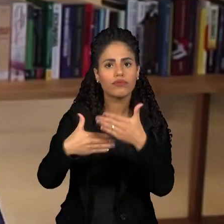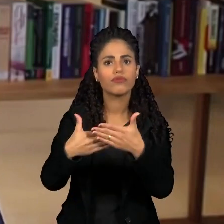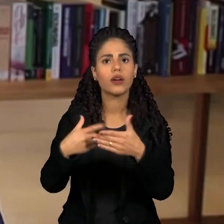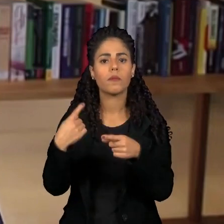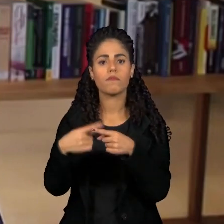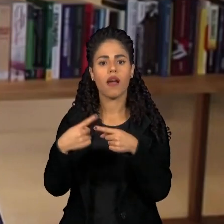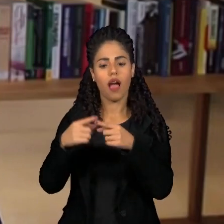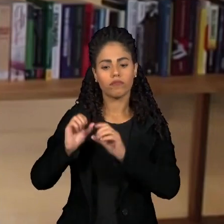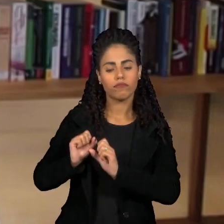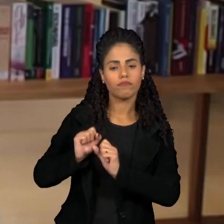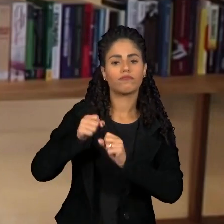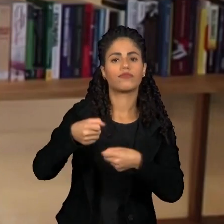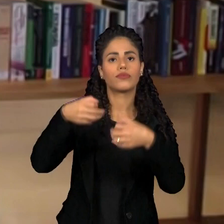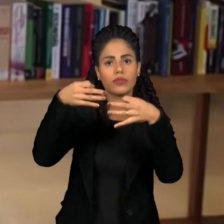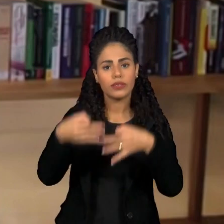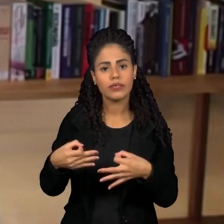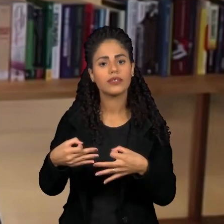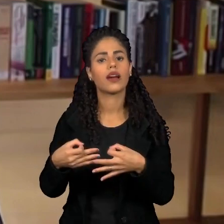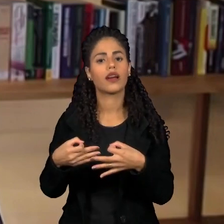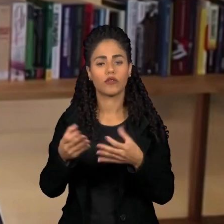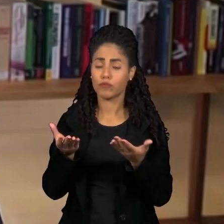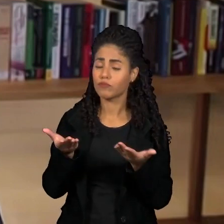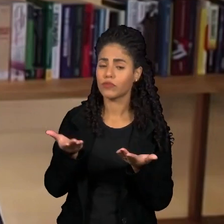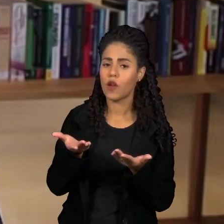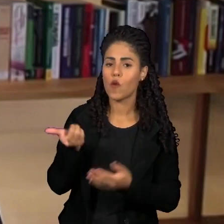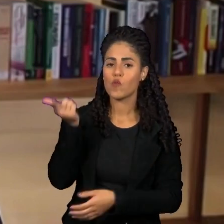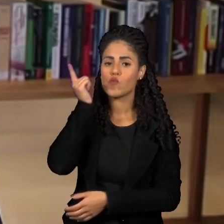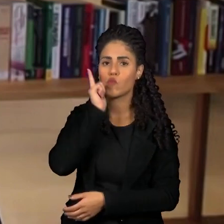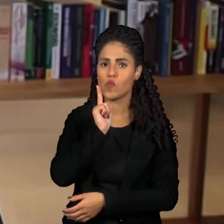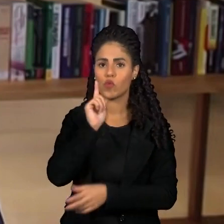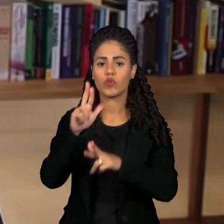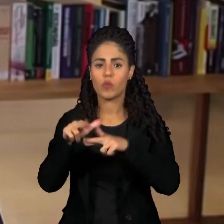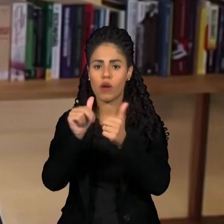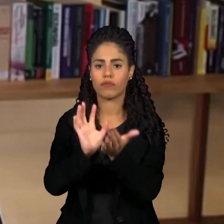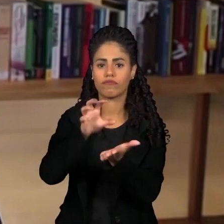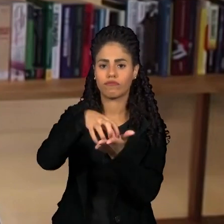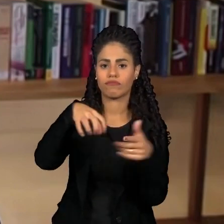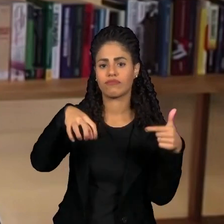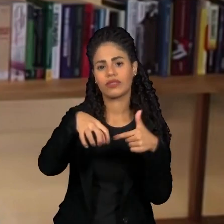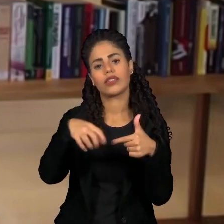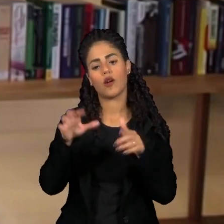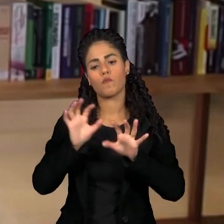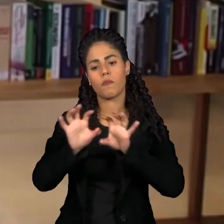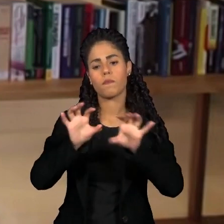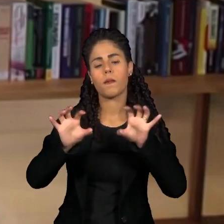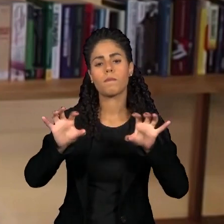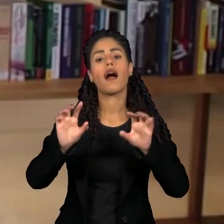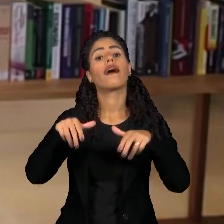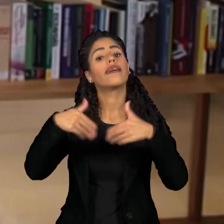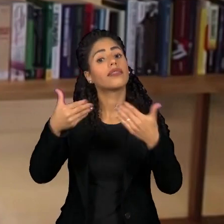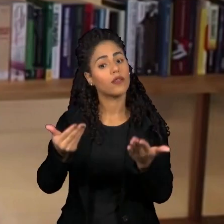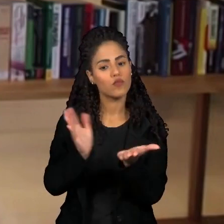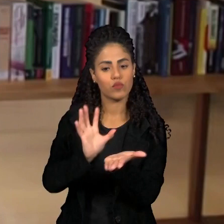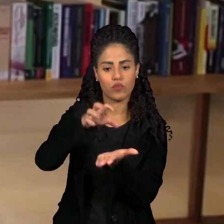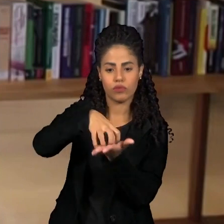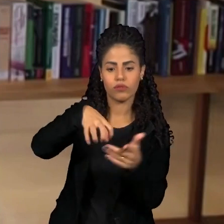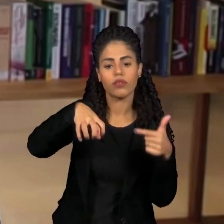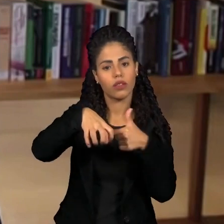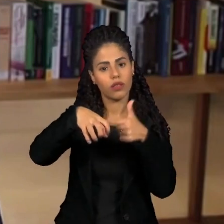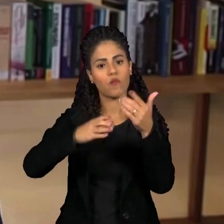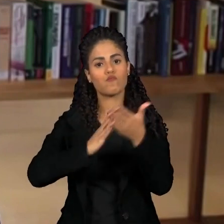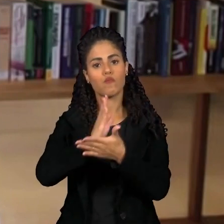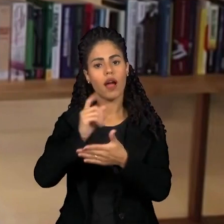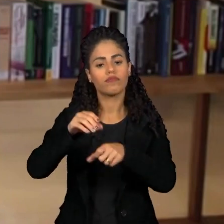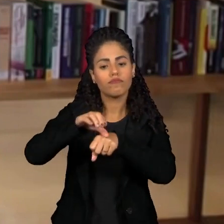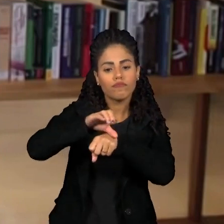pela definição das subcomissões, mas que acabam não passando por conta dessa transferência de poder para o plenário. Então o Centrão foi definidor para trazer a